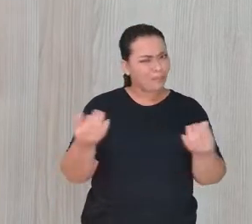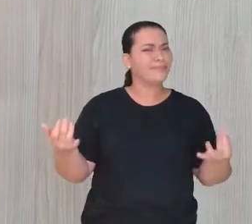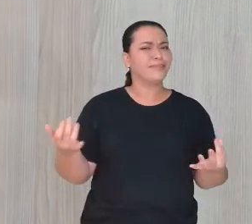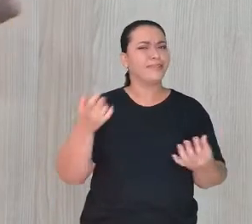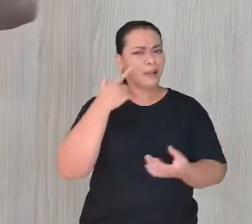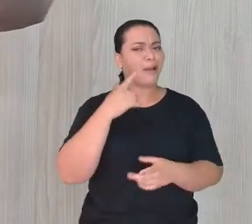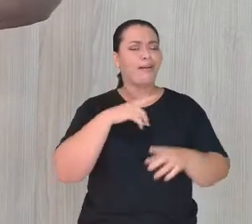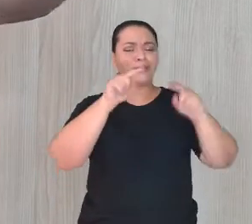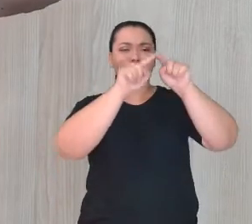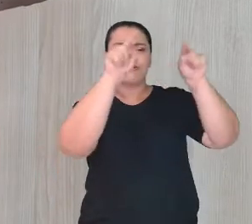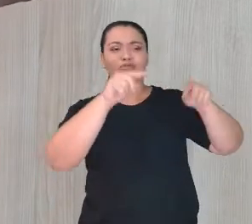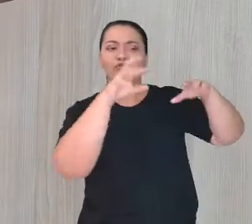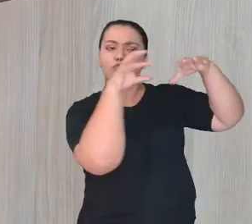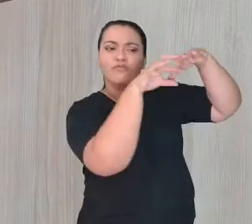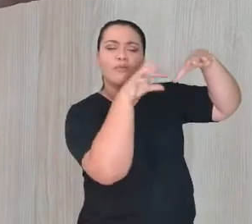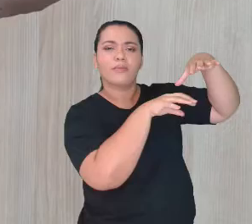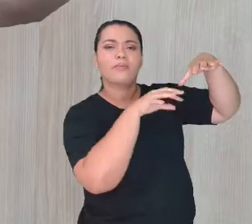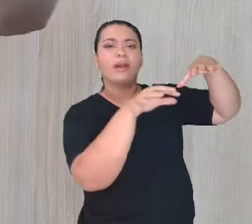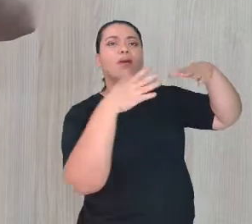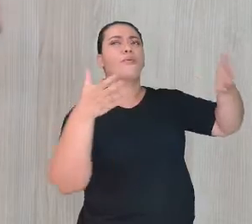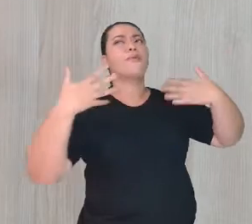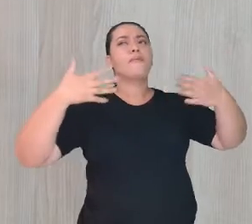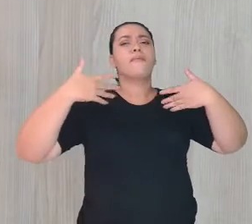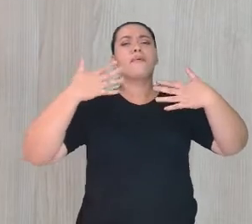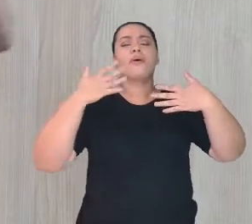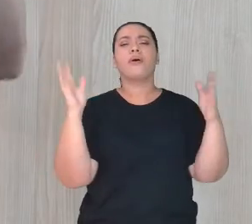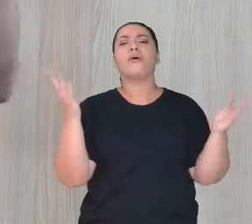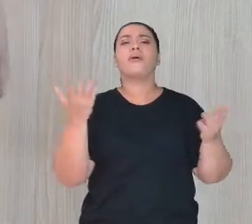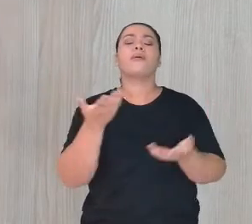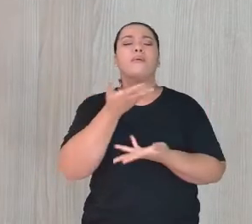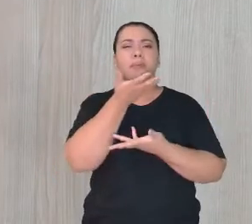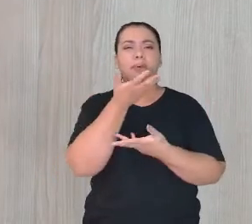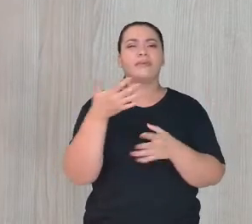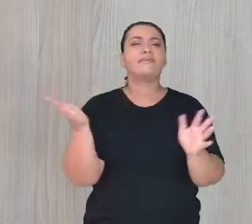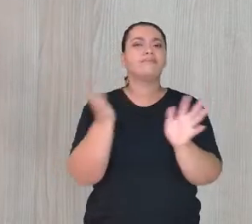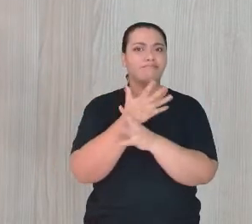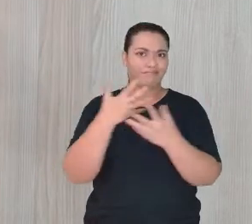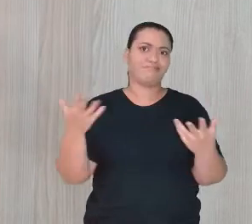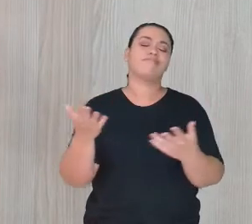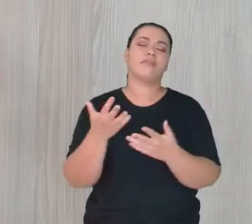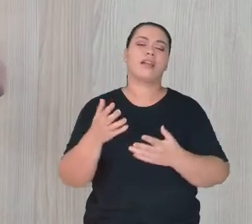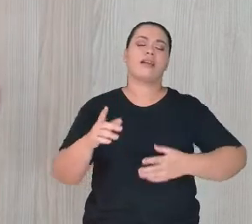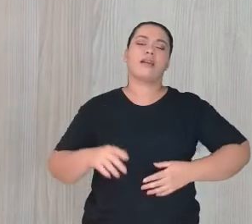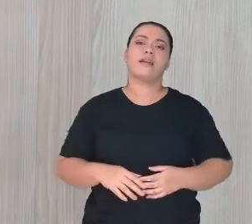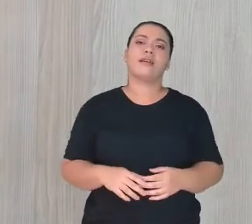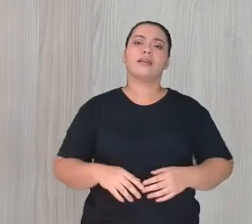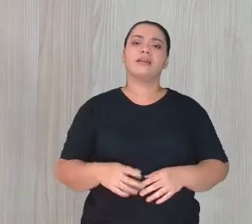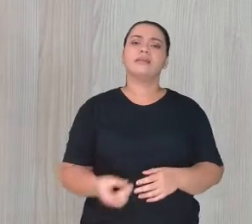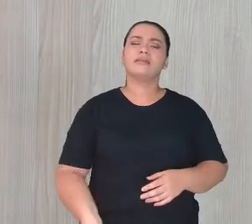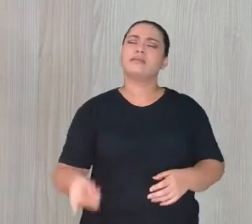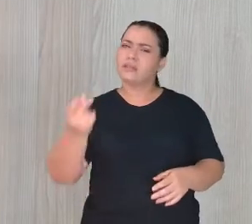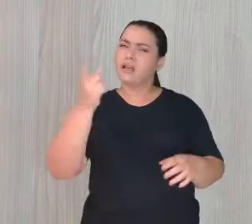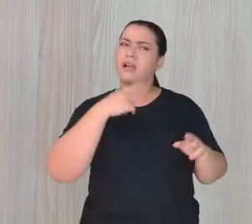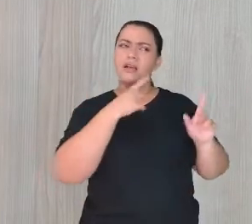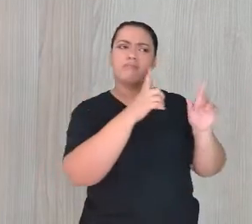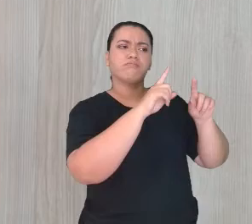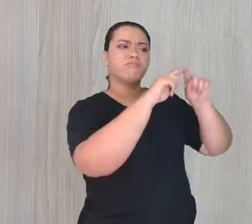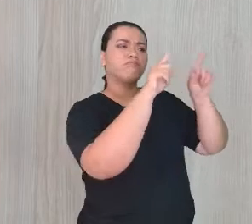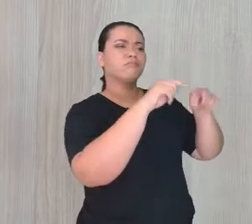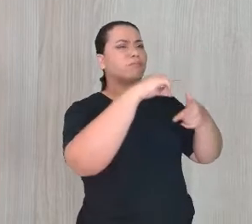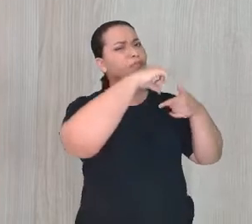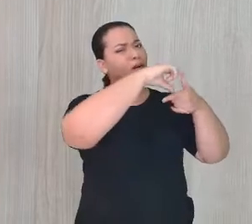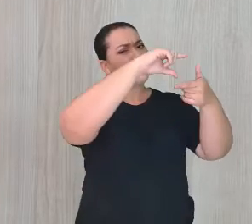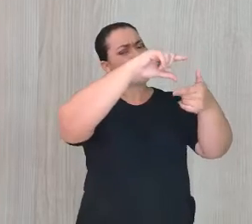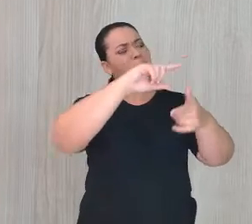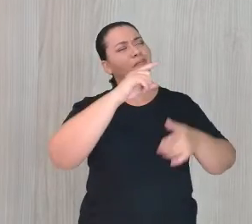uns combogóis, né, que era para entrar aí a né? ventilação, né? Então tinha vários quadradinhos